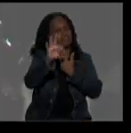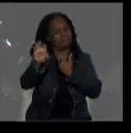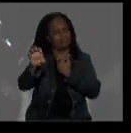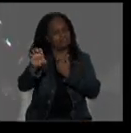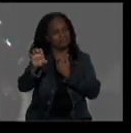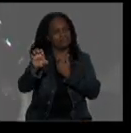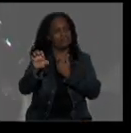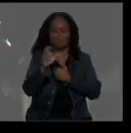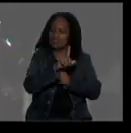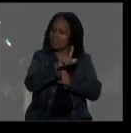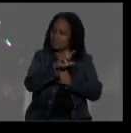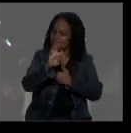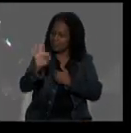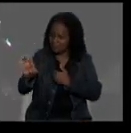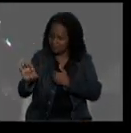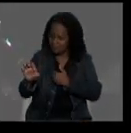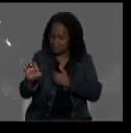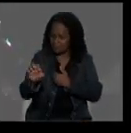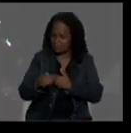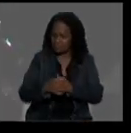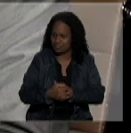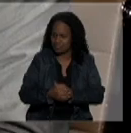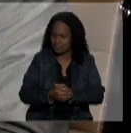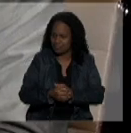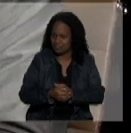Couto. Lelete,